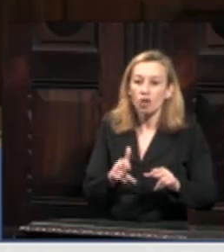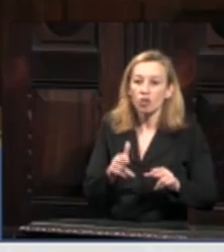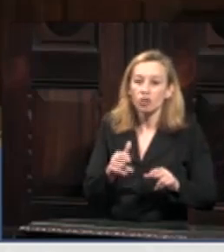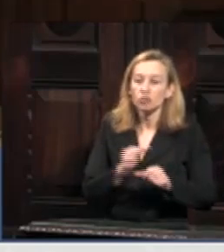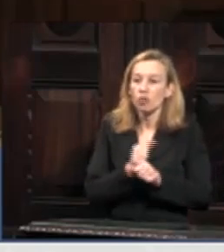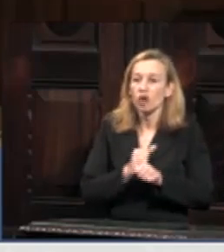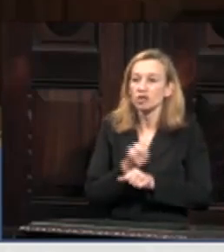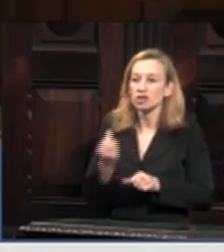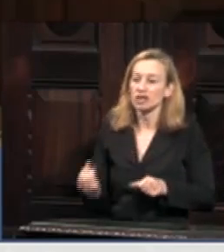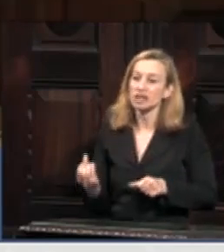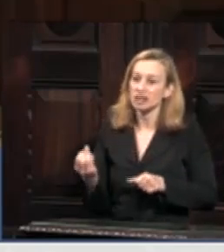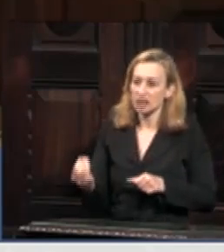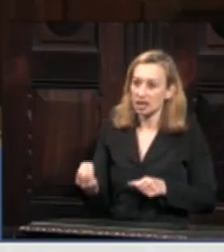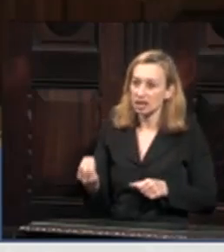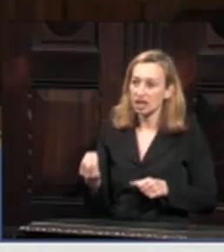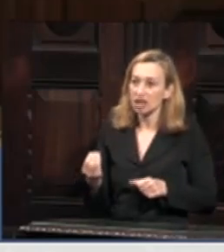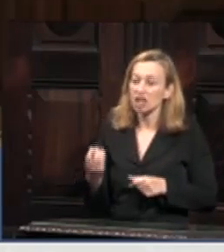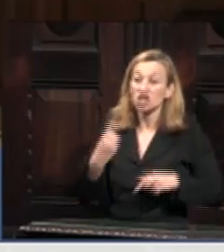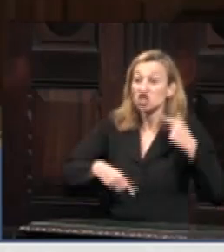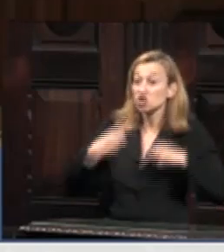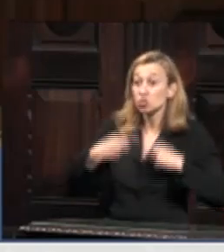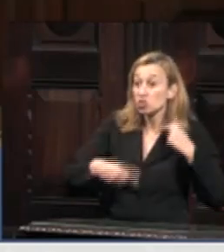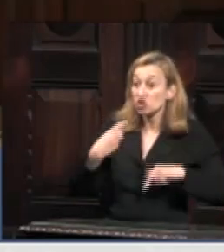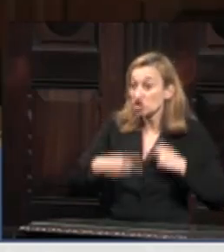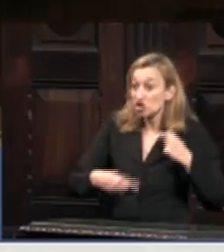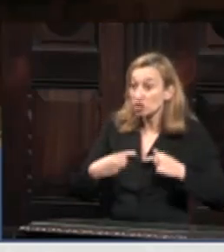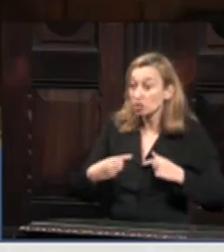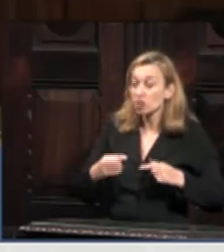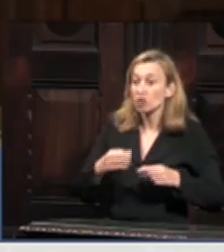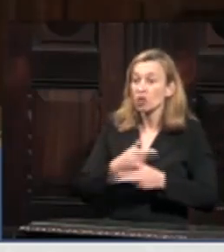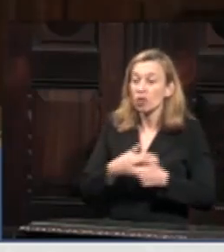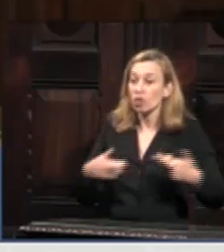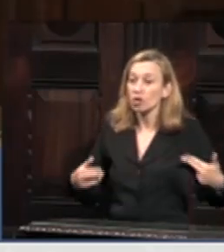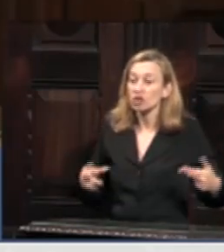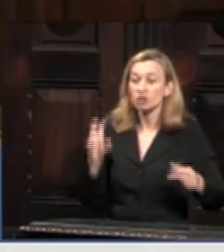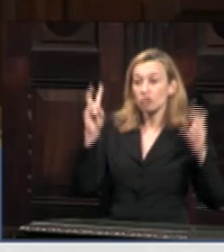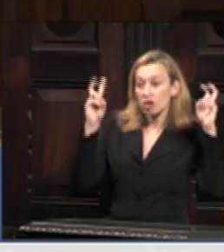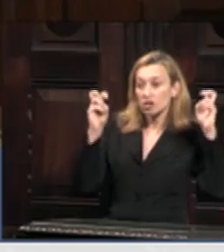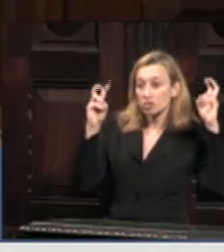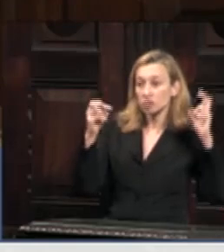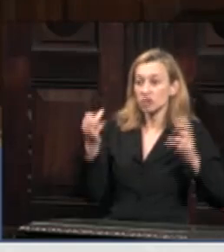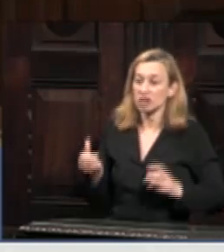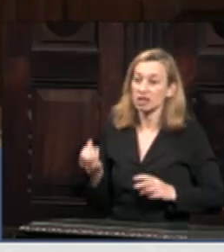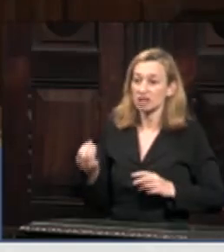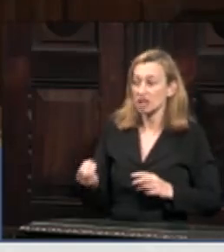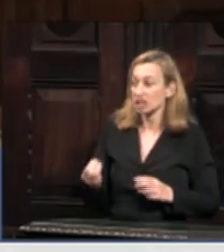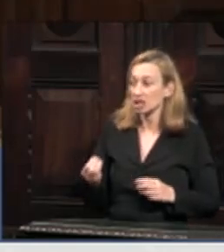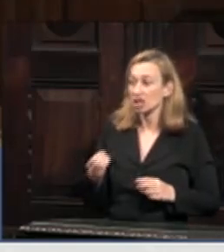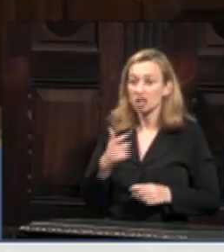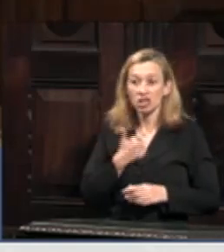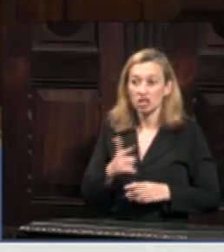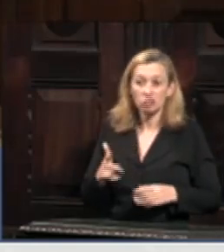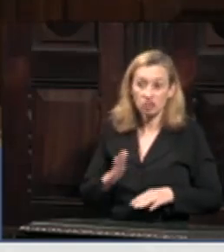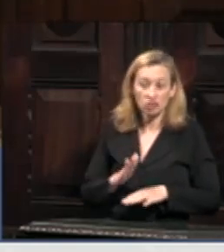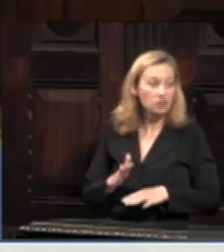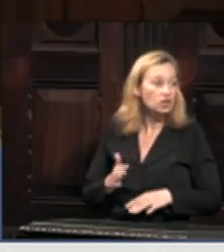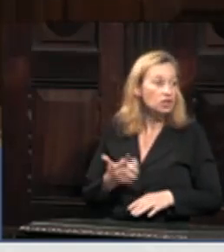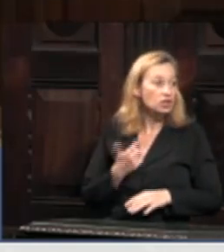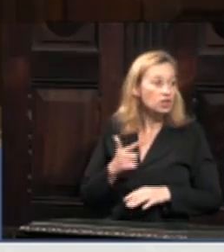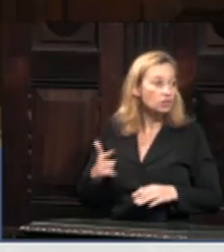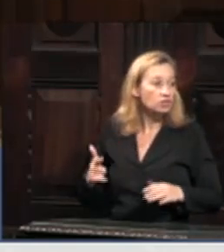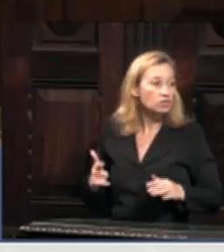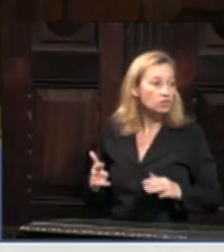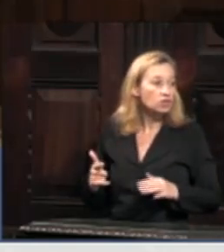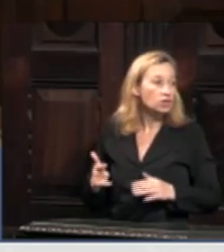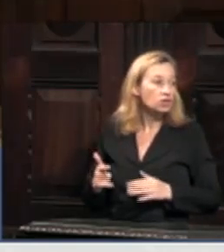anos 60 que já nem existem mais. O seu programa de governo coloca o estado do Rio de Janeiro em